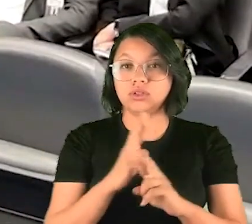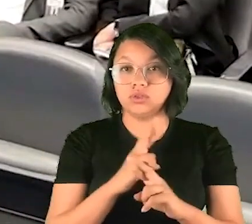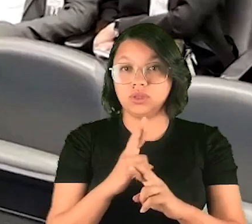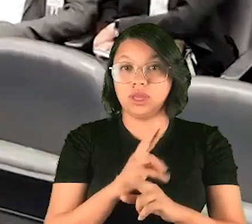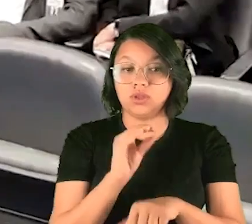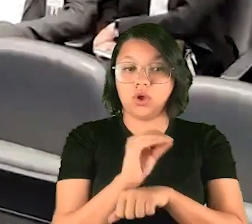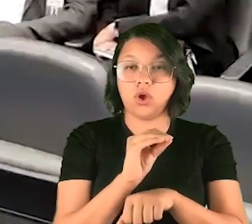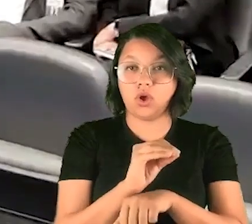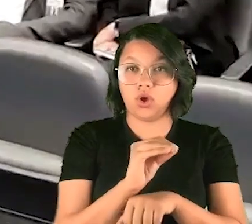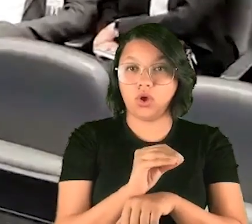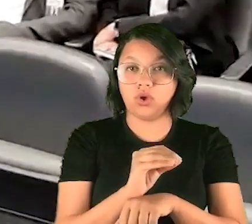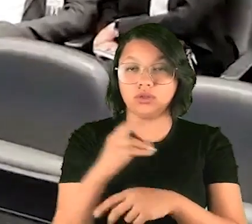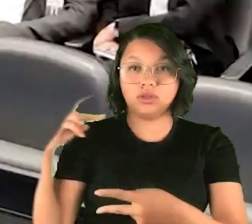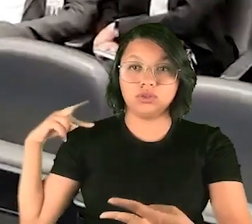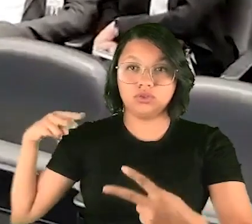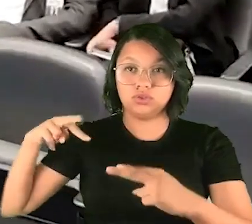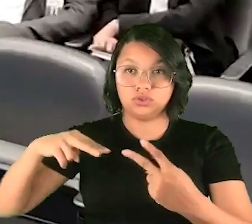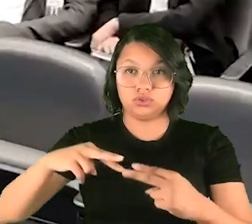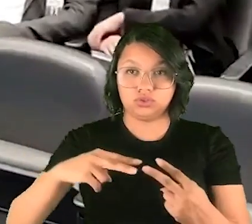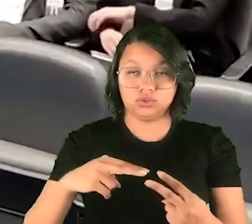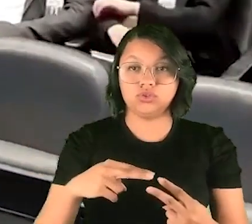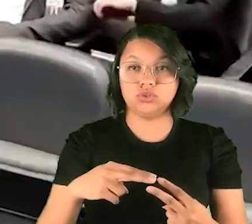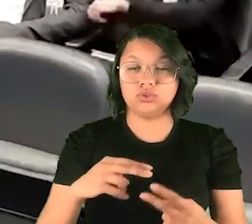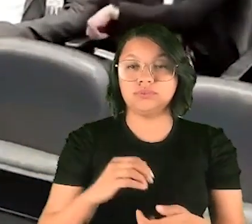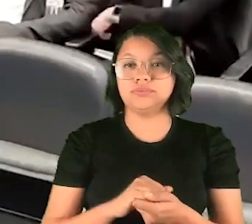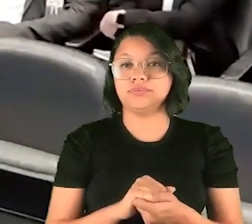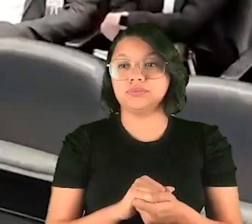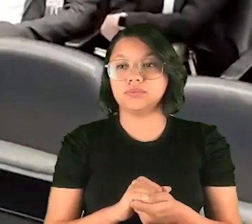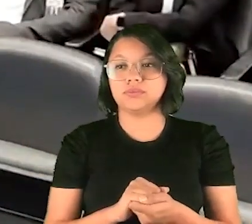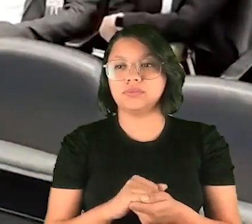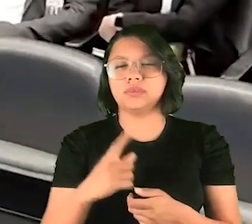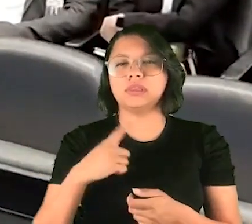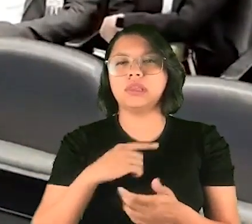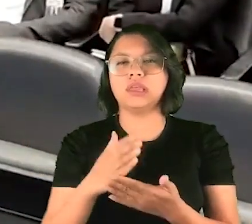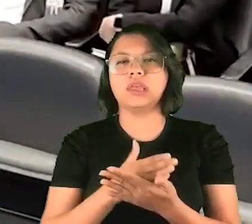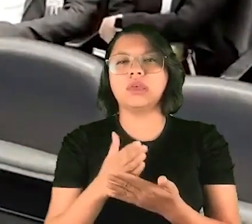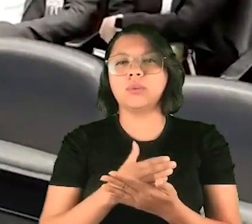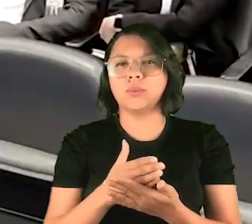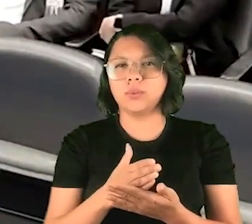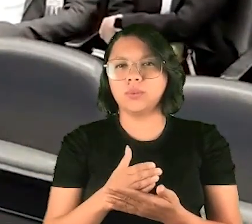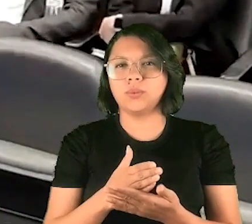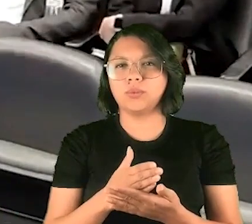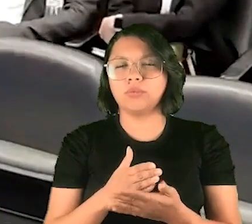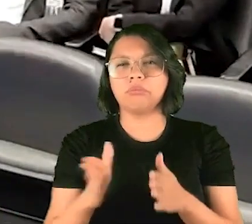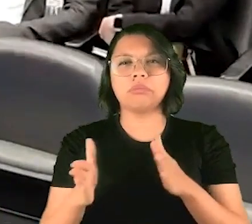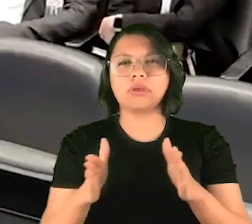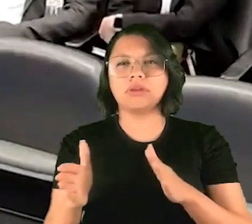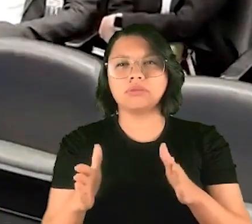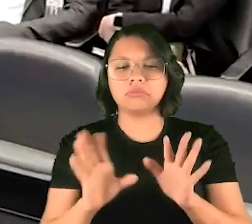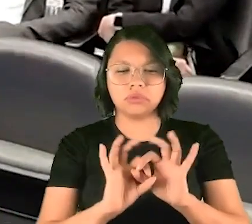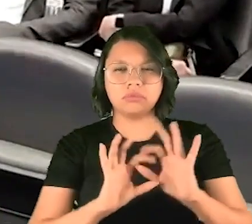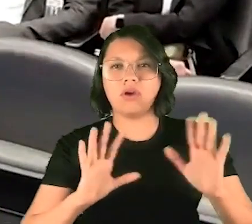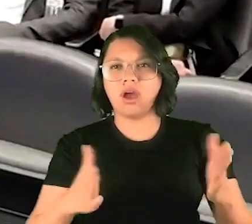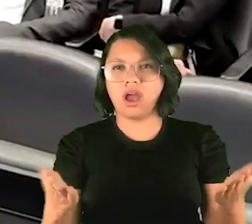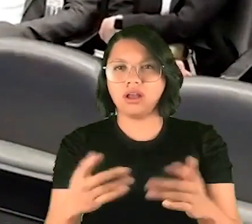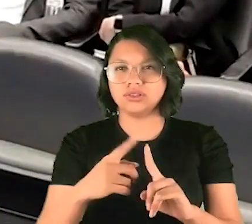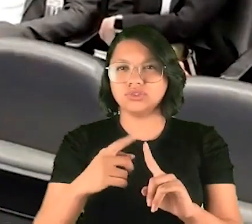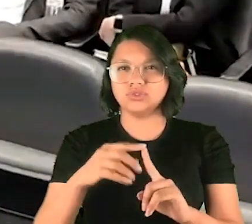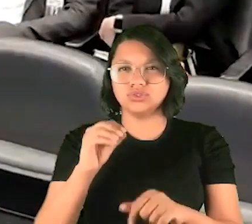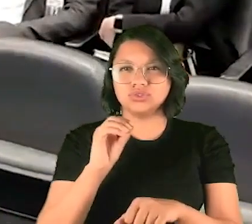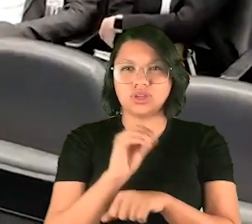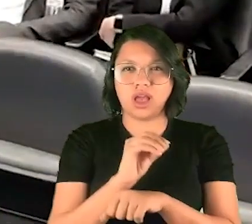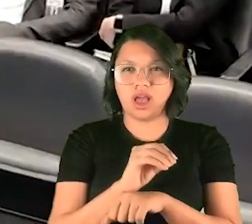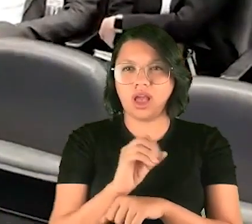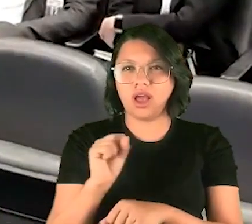estudo acerca de uma modalidade terapêutica de terapia gênica com as chamadas CAR-T-cells, há alguma previsão para